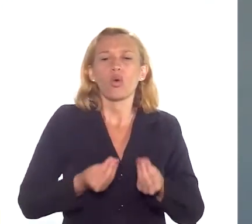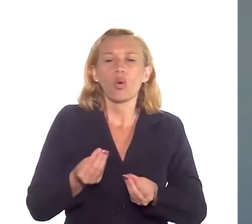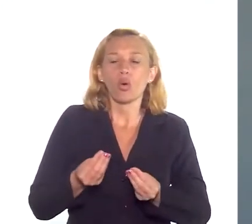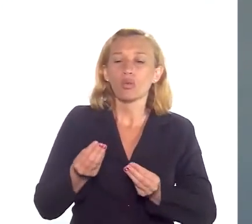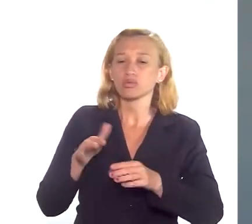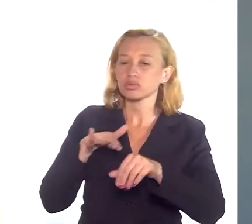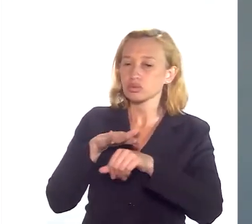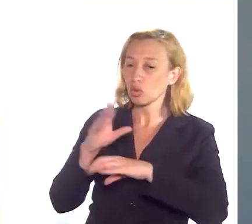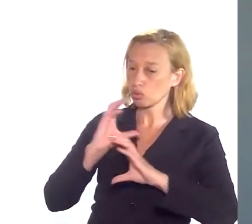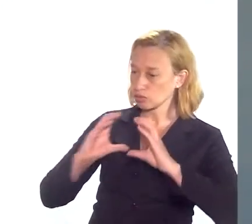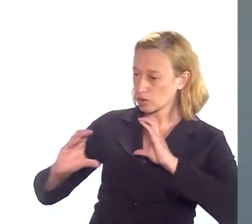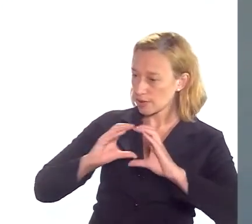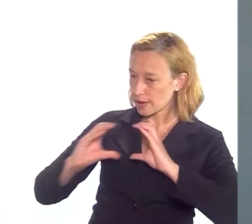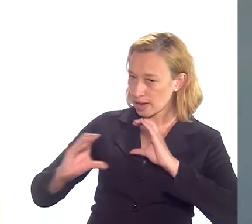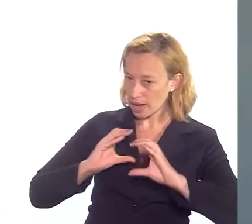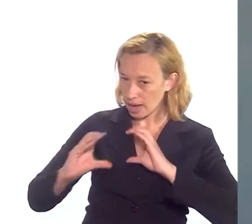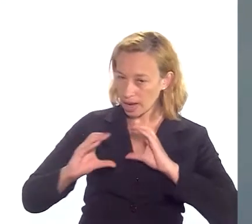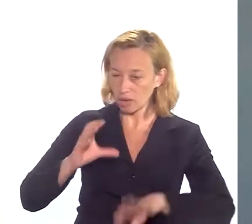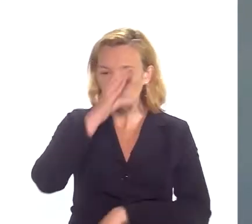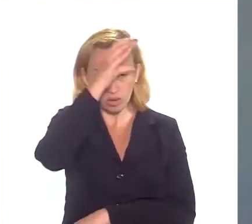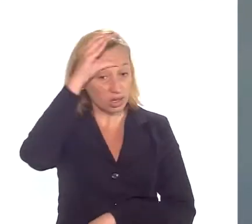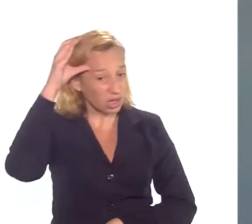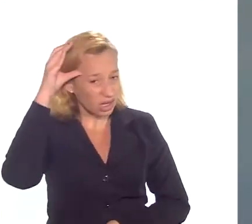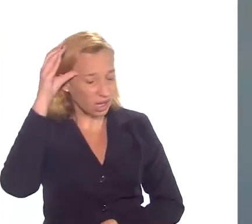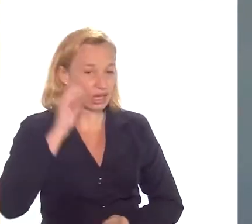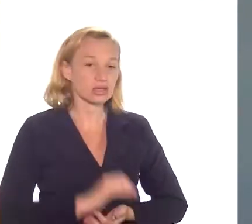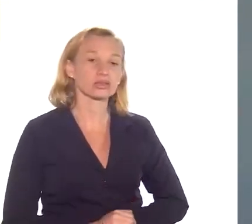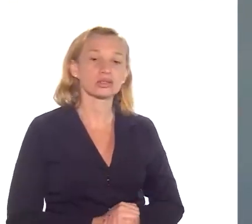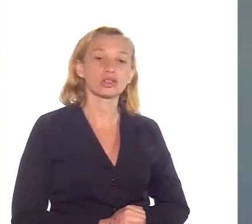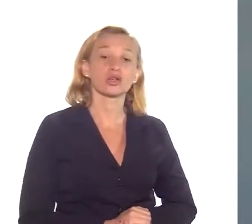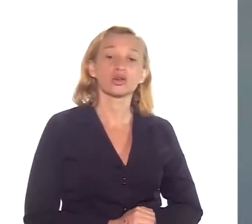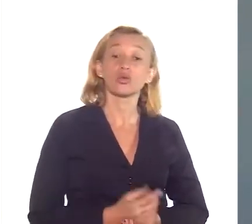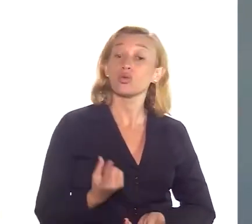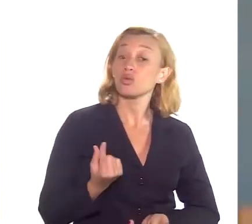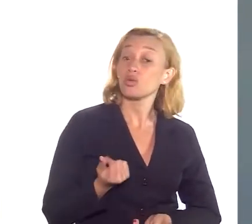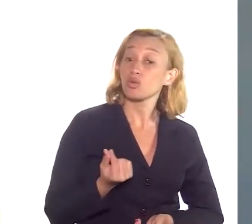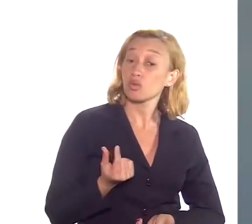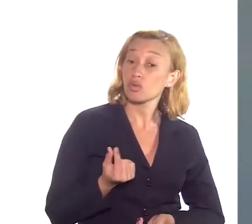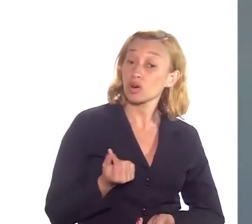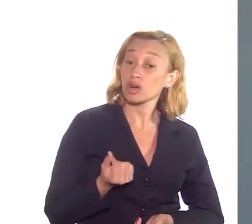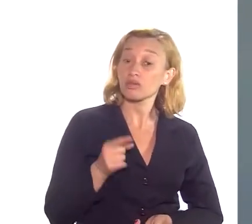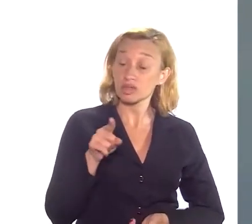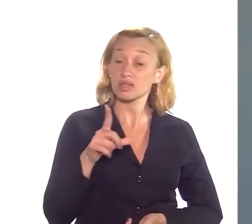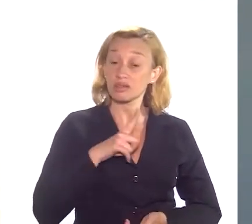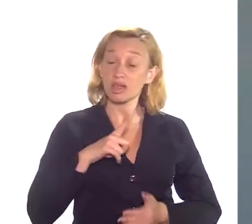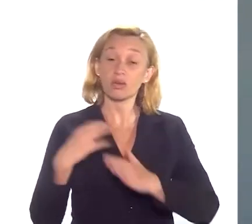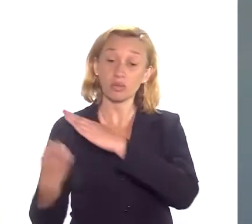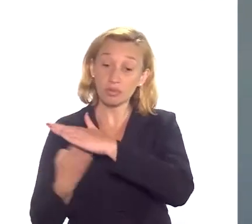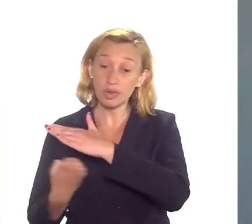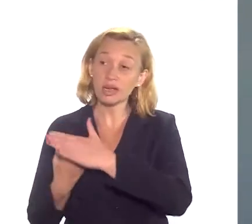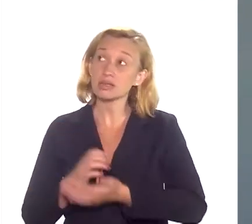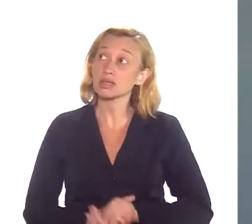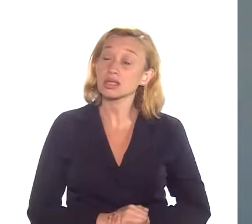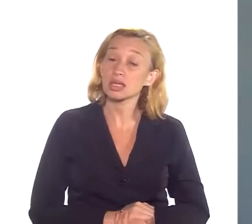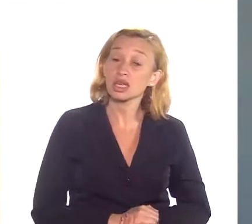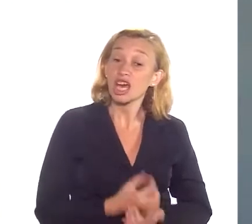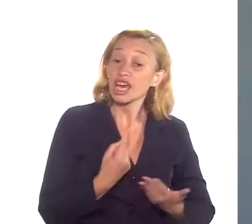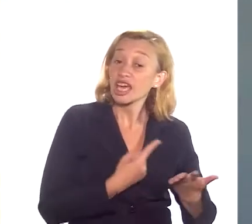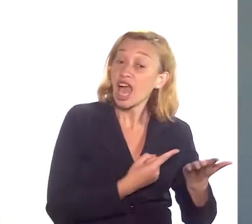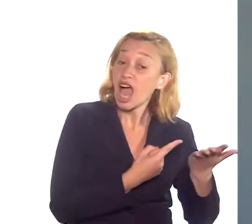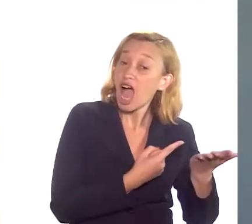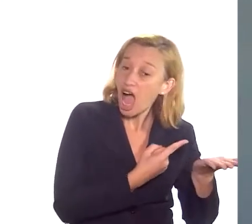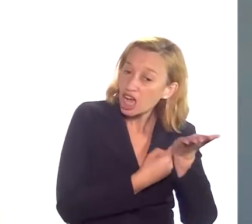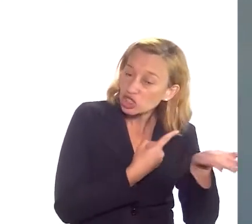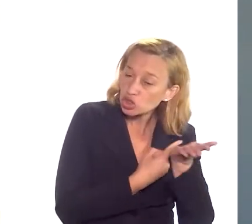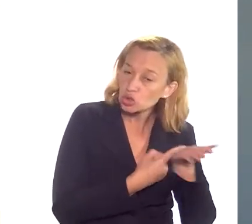E a forma de você se relacionar com o cliente nesses meios, o custo de você ter uma empresa que